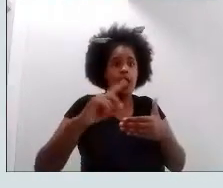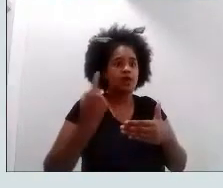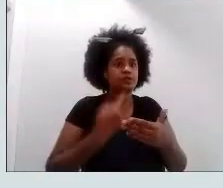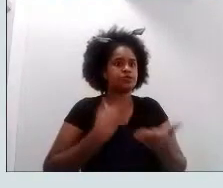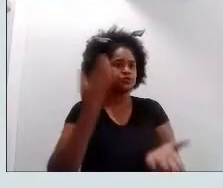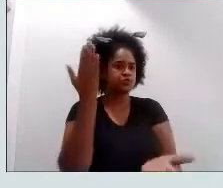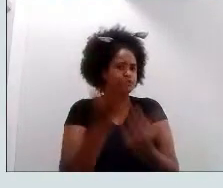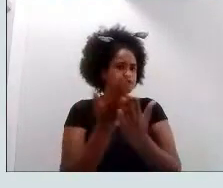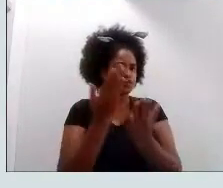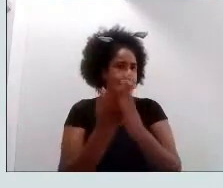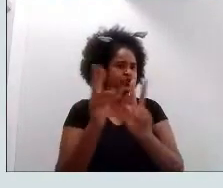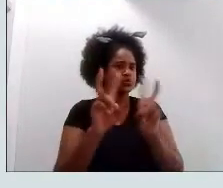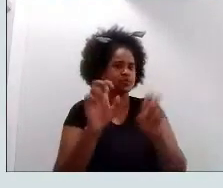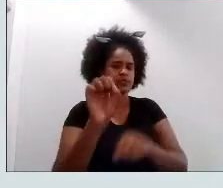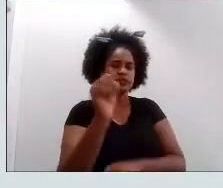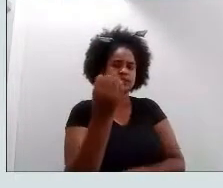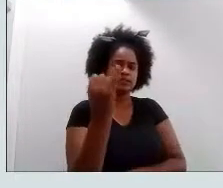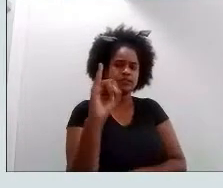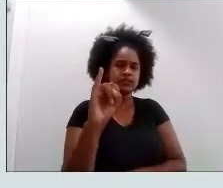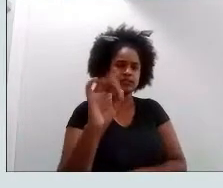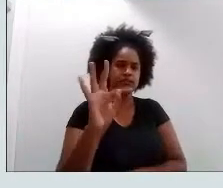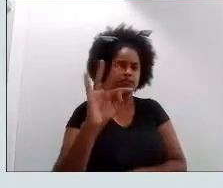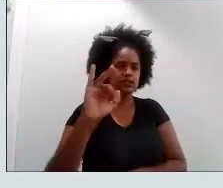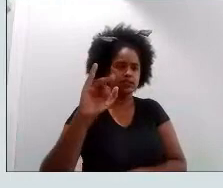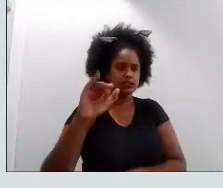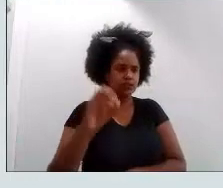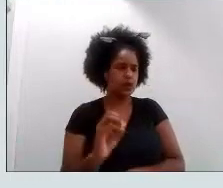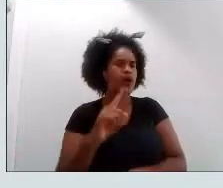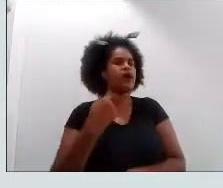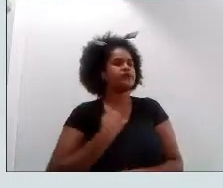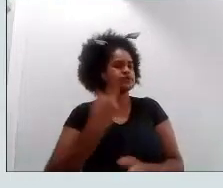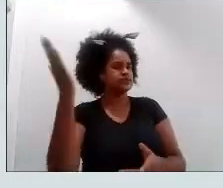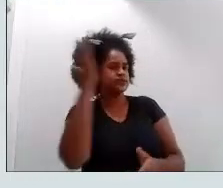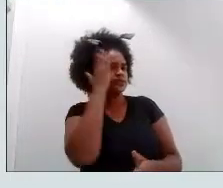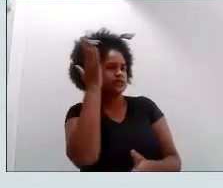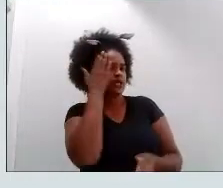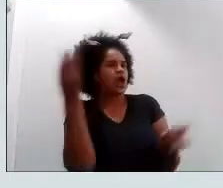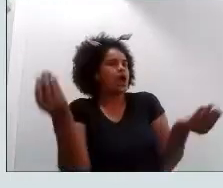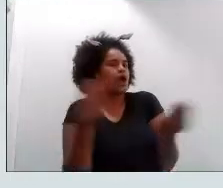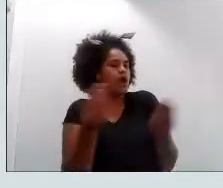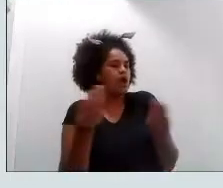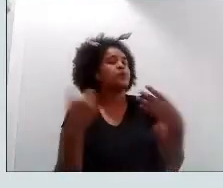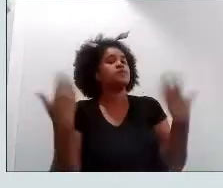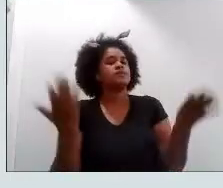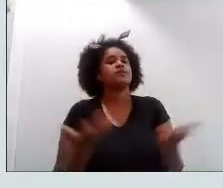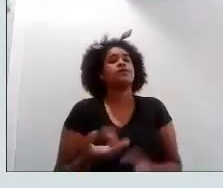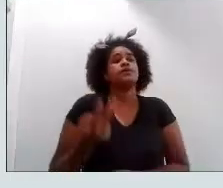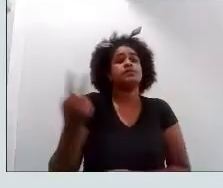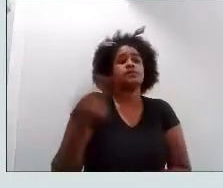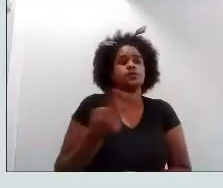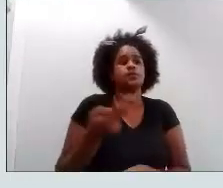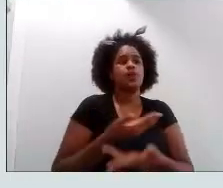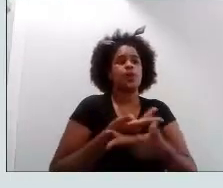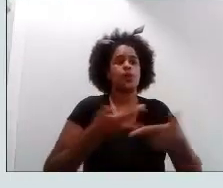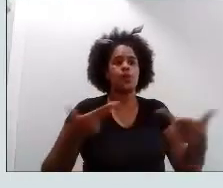vai entender um pouquinho dessa dinâmica. Então, o segundo ponto para a gente